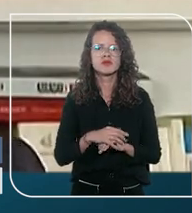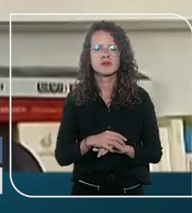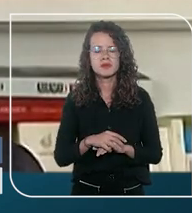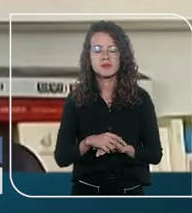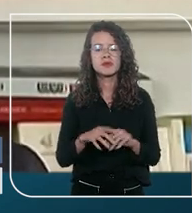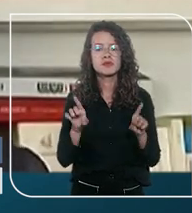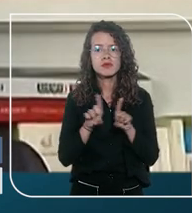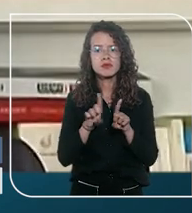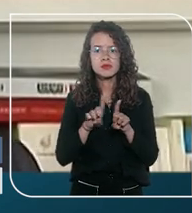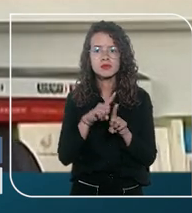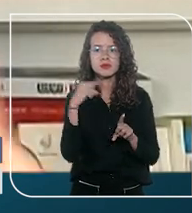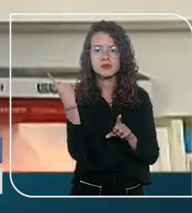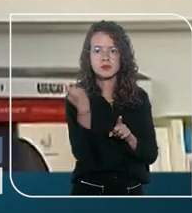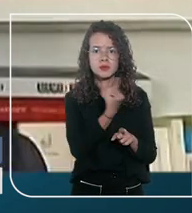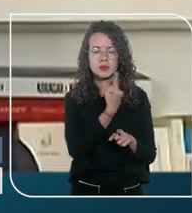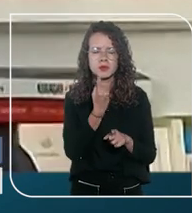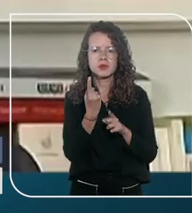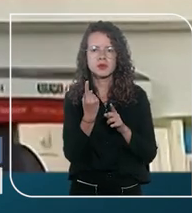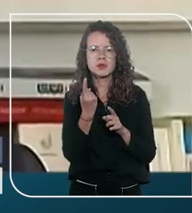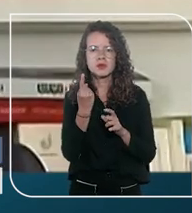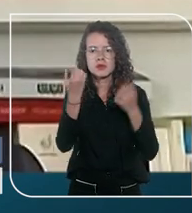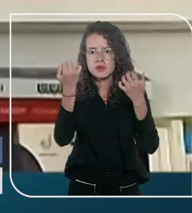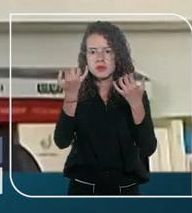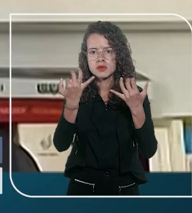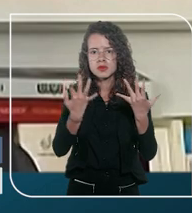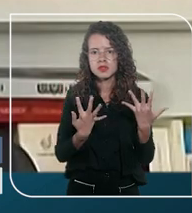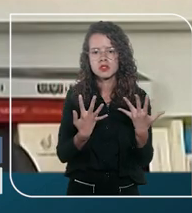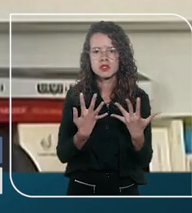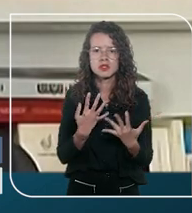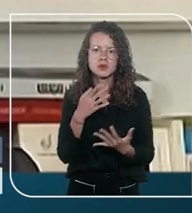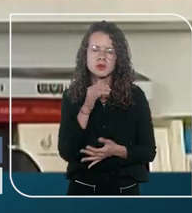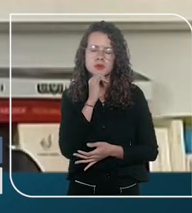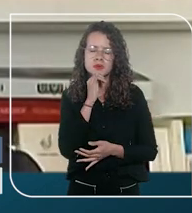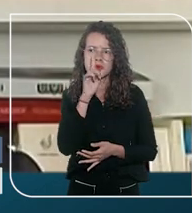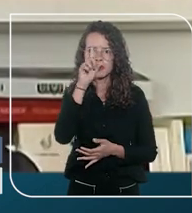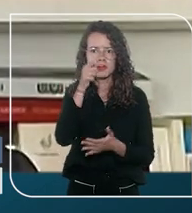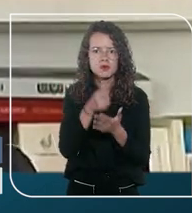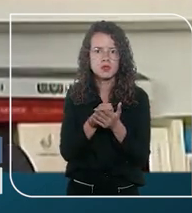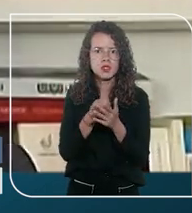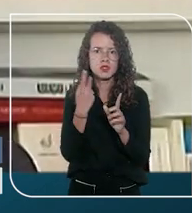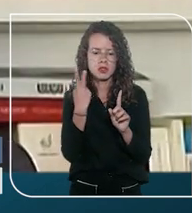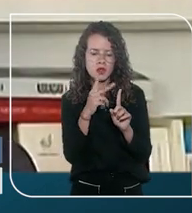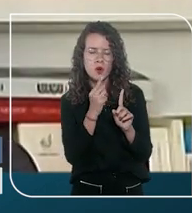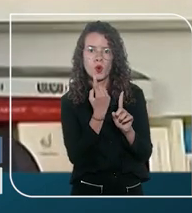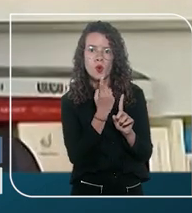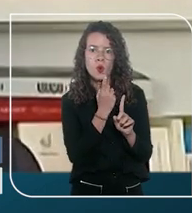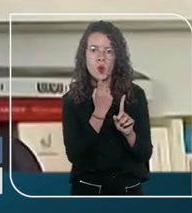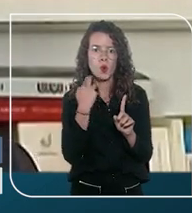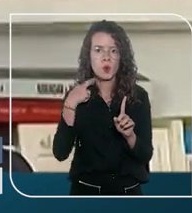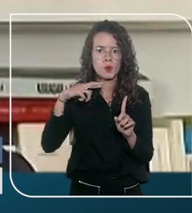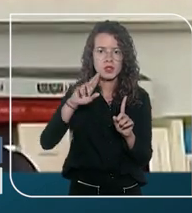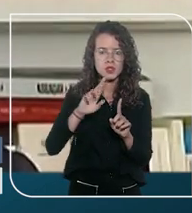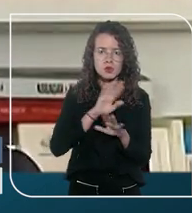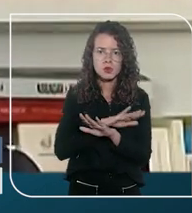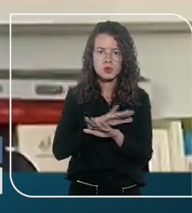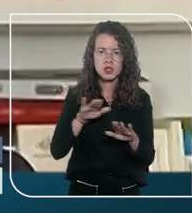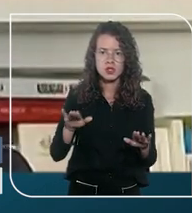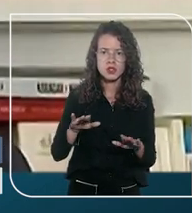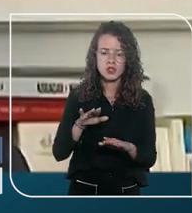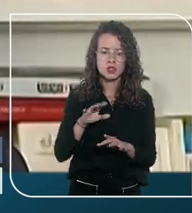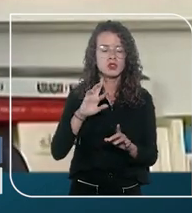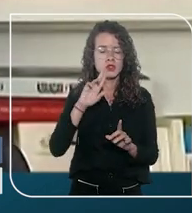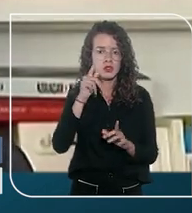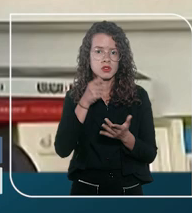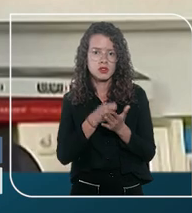considera. E mais ainda, quando a gente fala também de decisão monocrática, essas decisões,